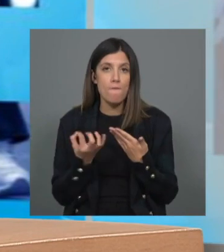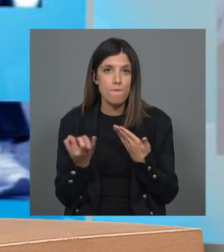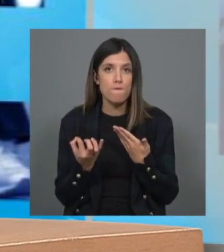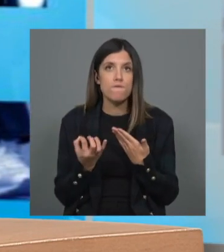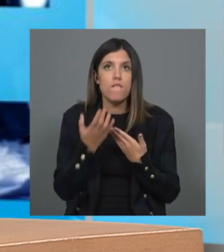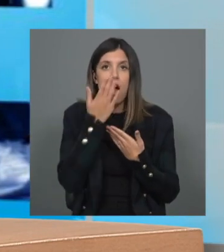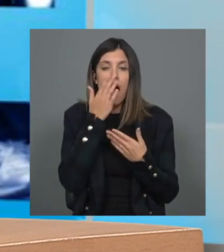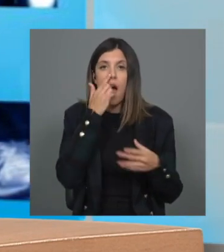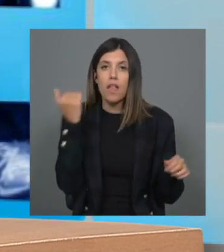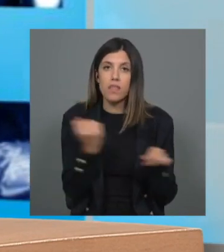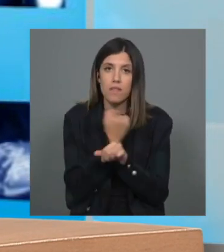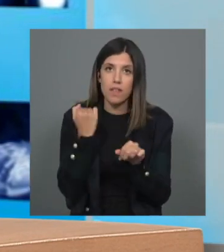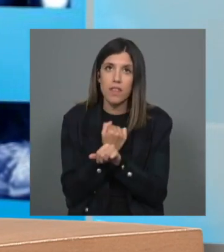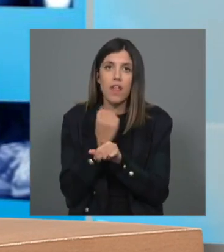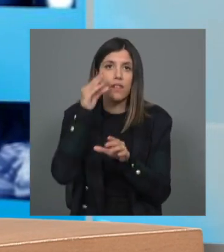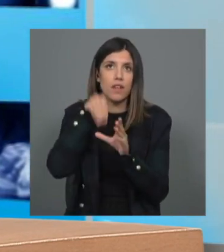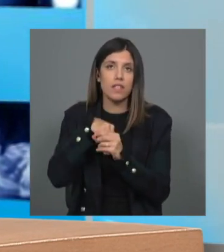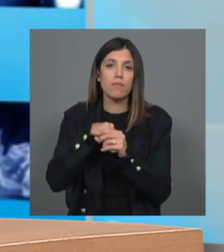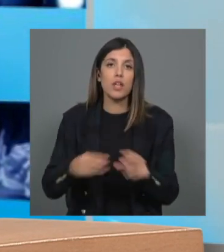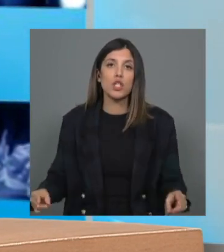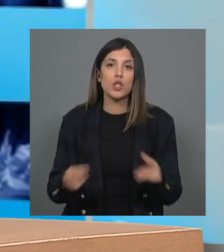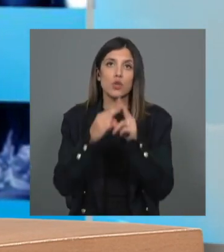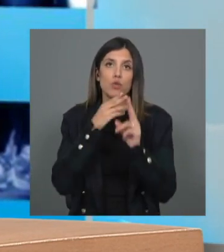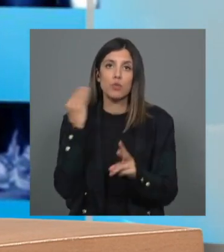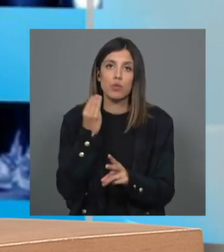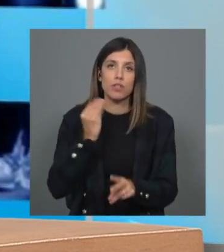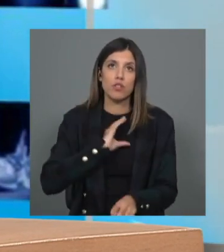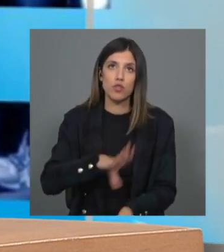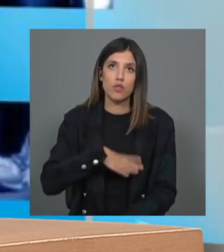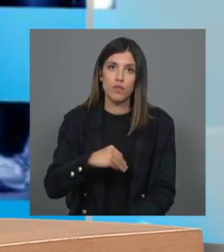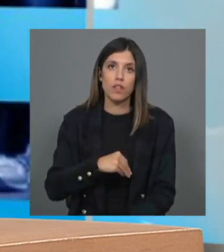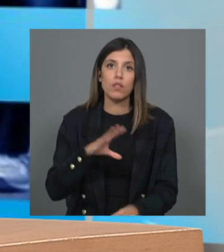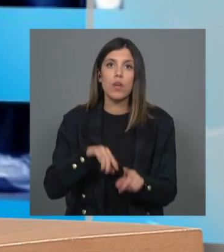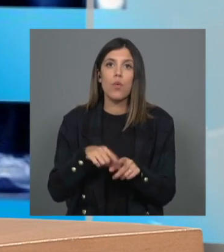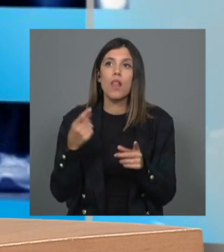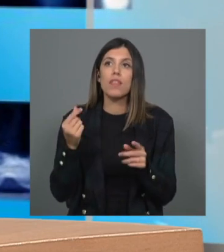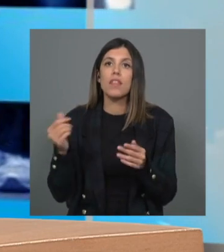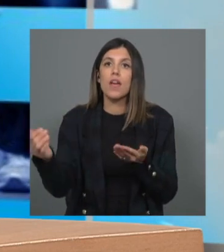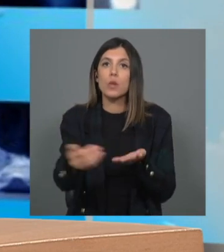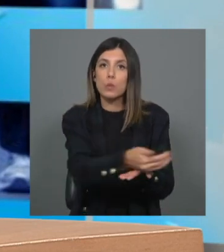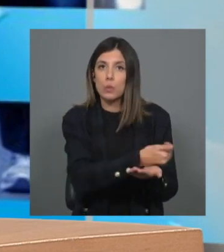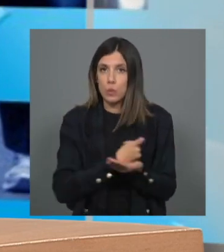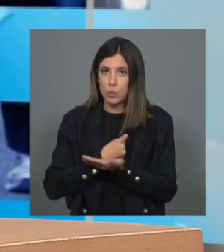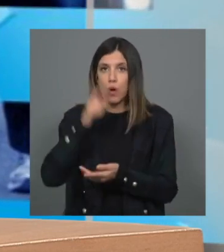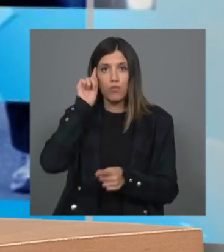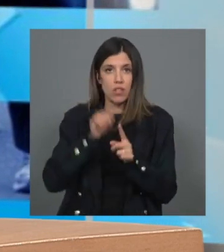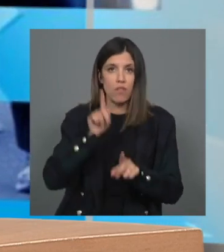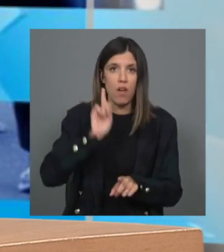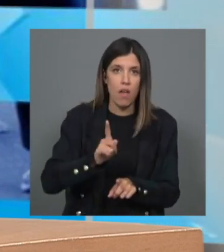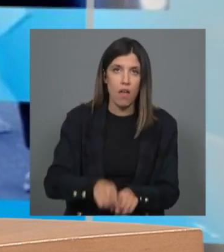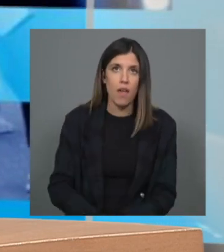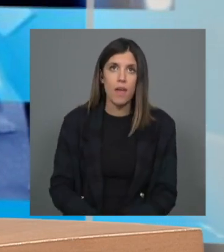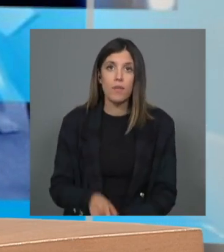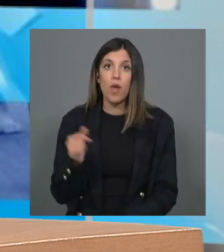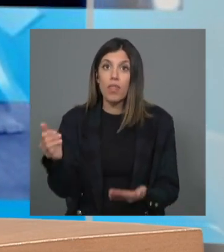uma atividade e uma iniciativa das Jornadas Mundiais da Juventude no âmbito de uma lógica de angariação de fundos, em que o objetivo é precisamente esse, quantos mais